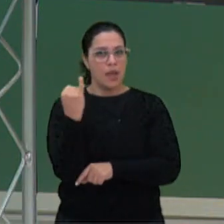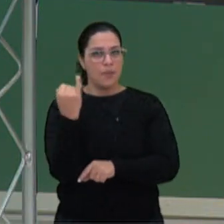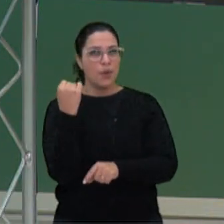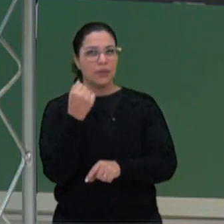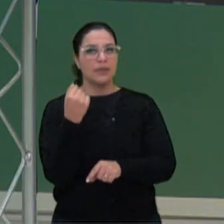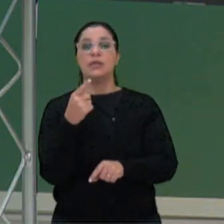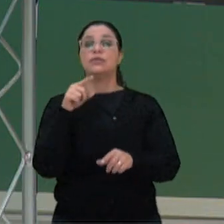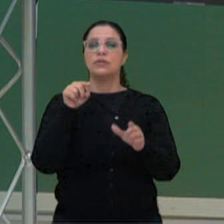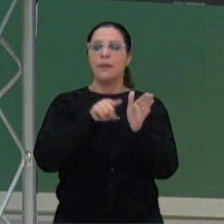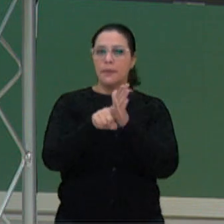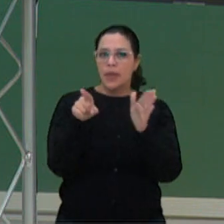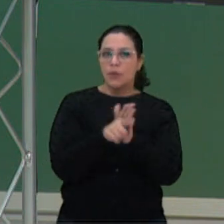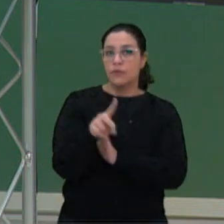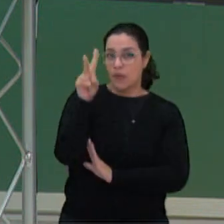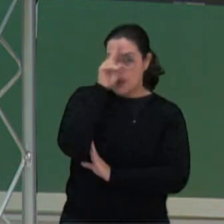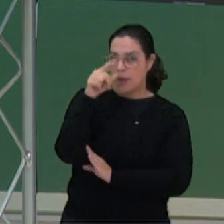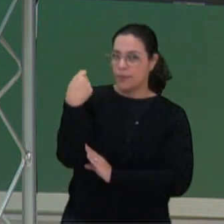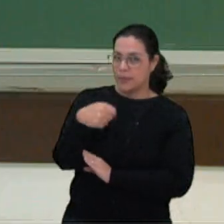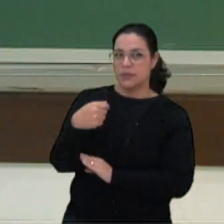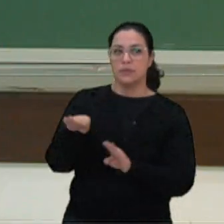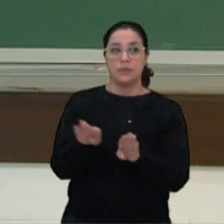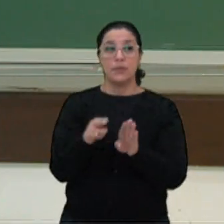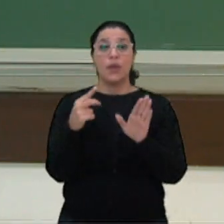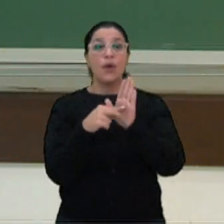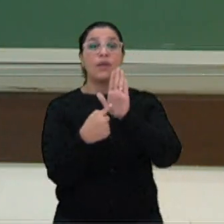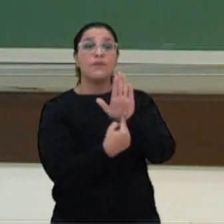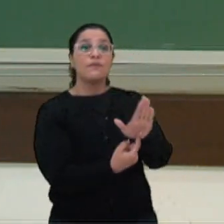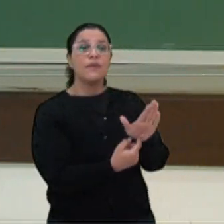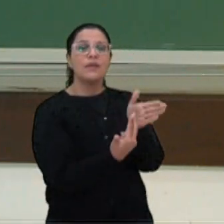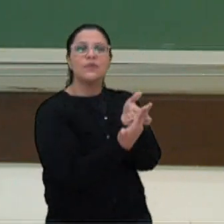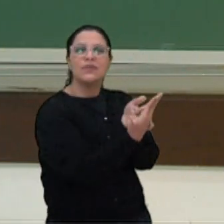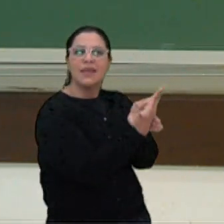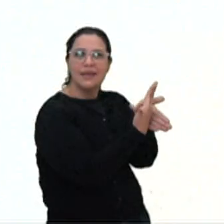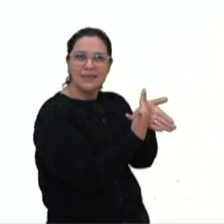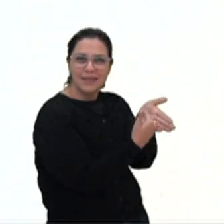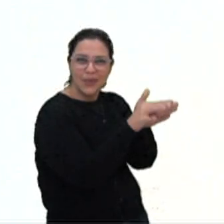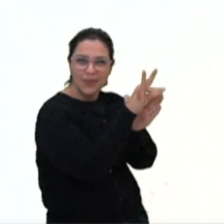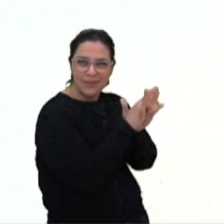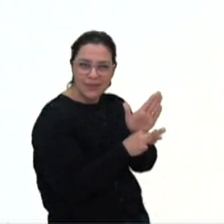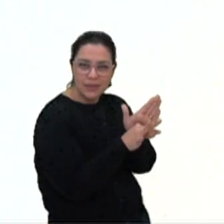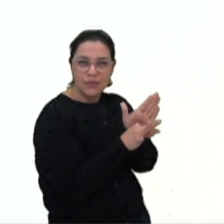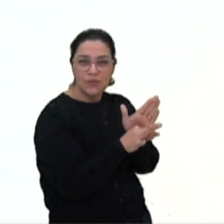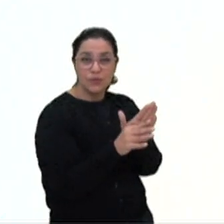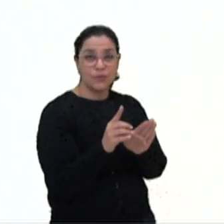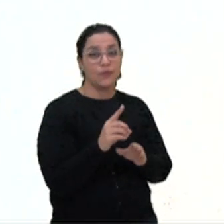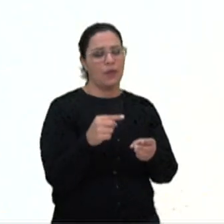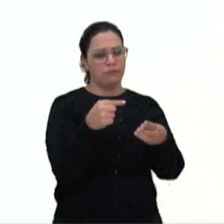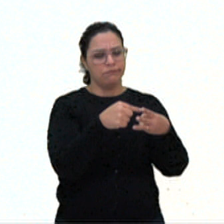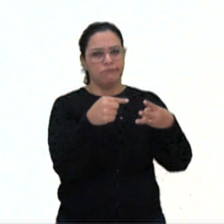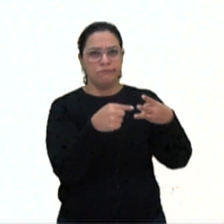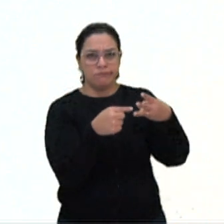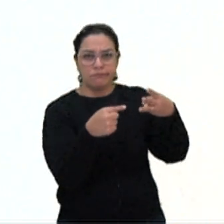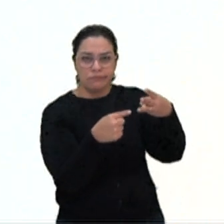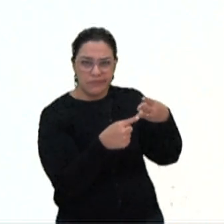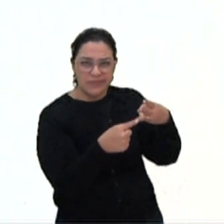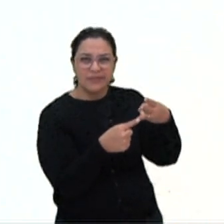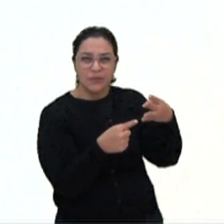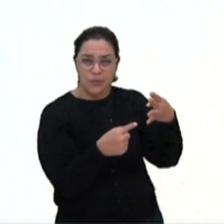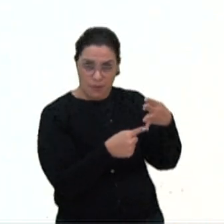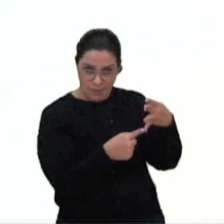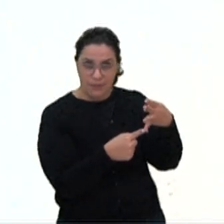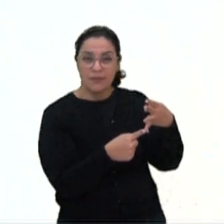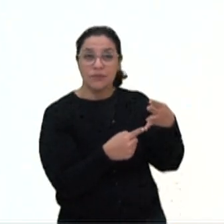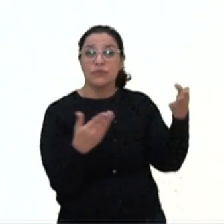verdade, que eu queria que vocês lembrassem. E olha só essa tirinha. Além de dengue, zika, chikungunya e febre